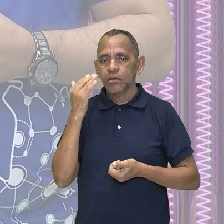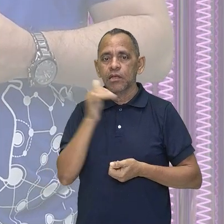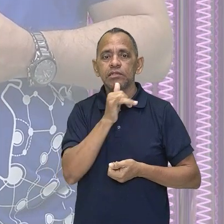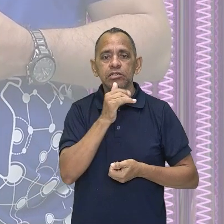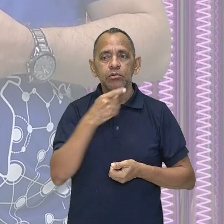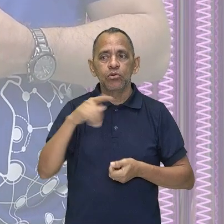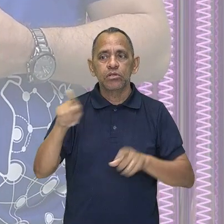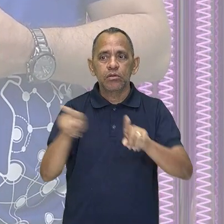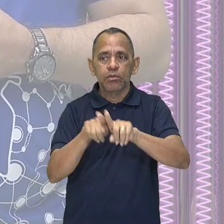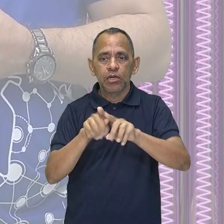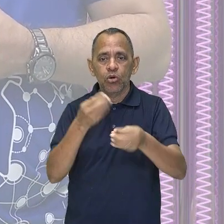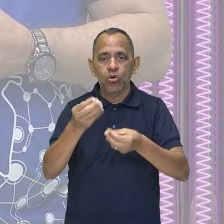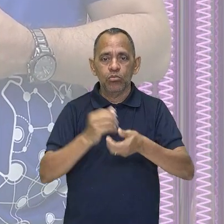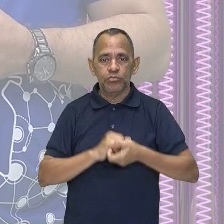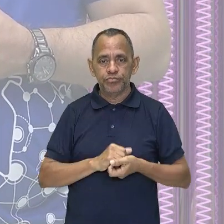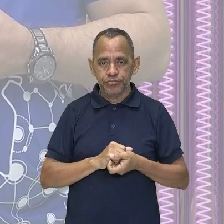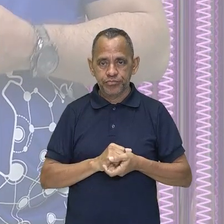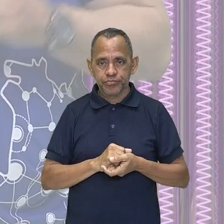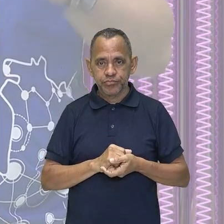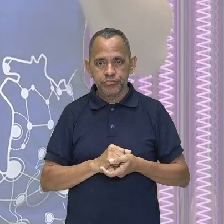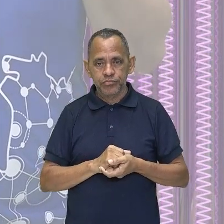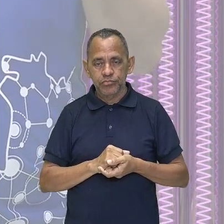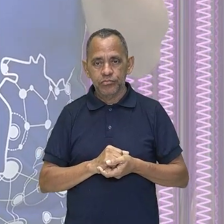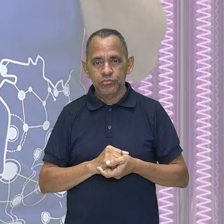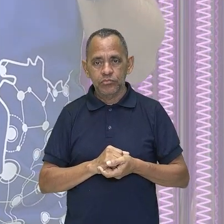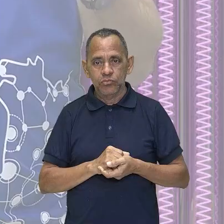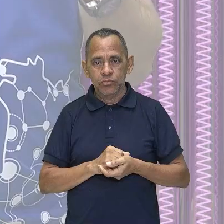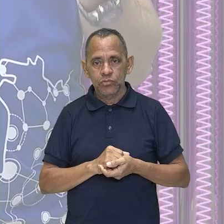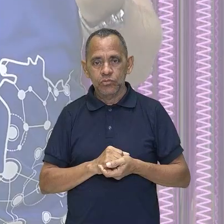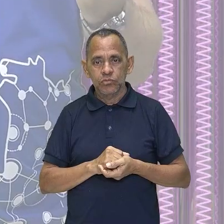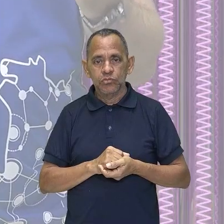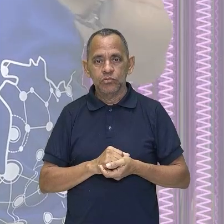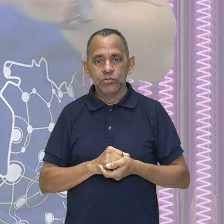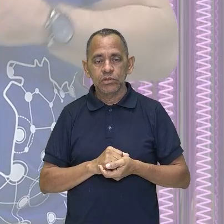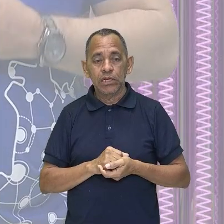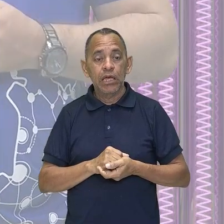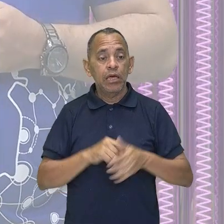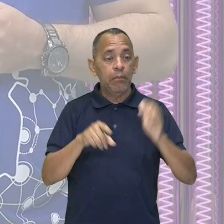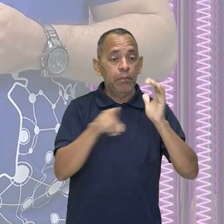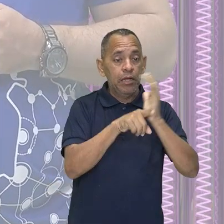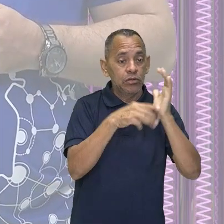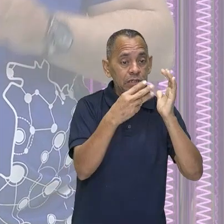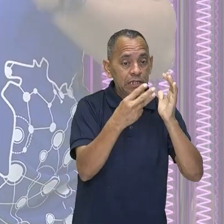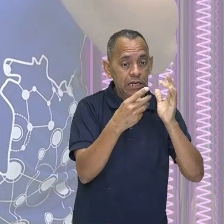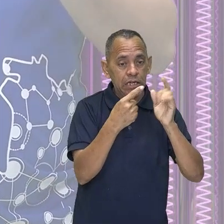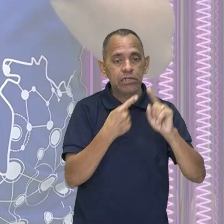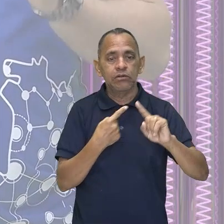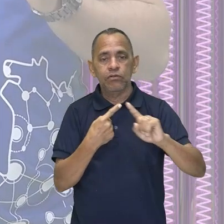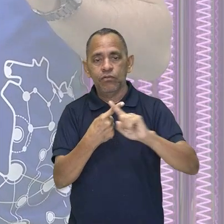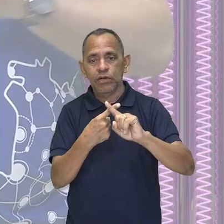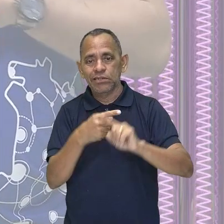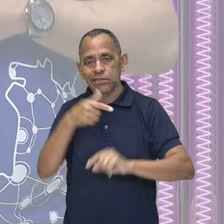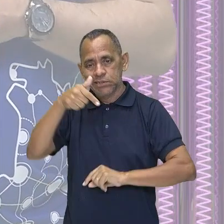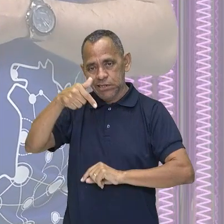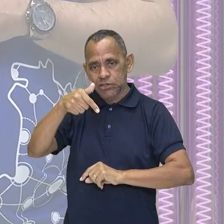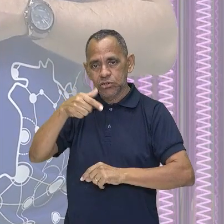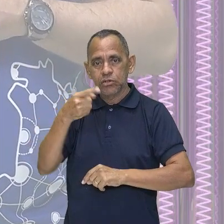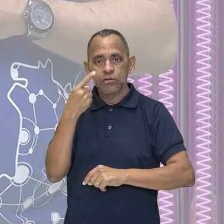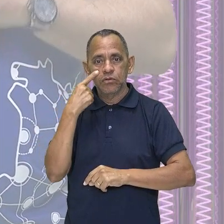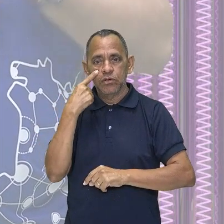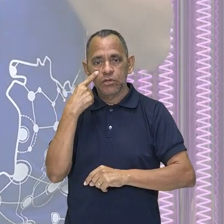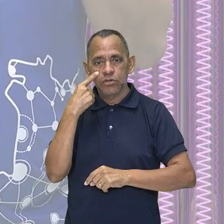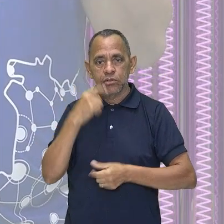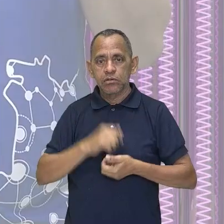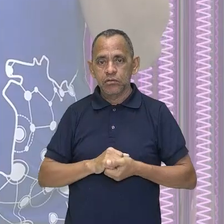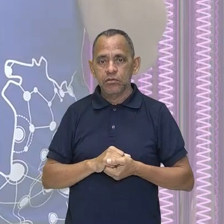de multiplicação. Olha aí, dos nossos números inteiros. Menos 3 vezes 7. Observe que agora o